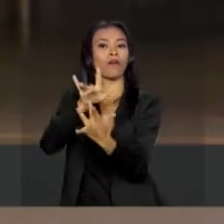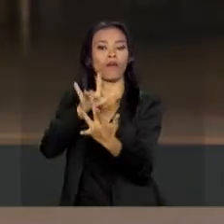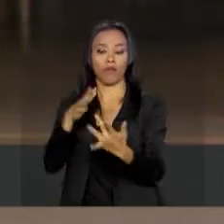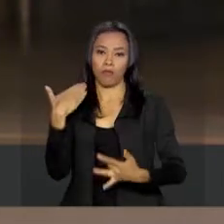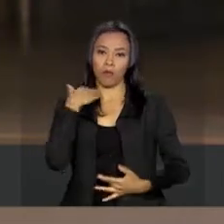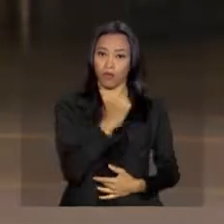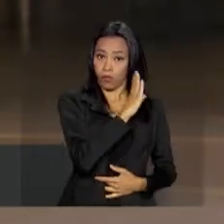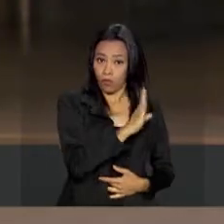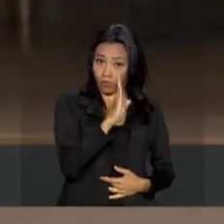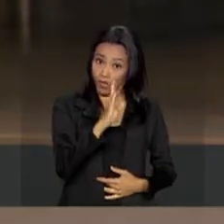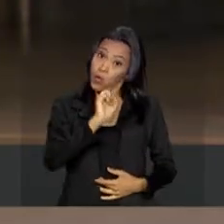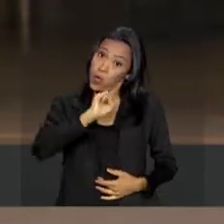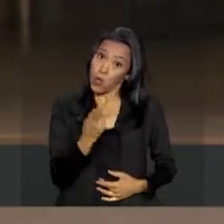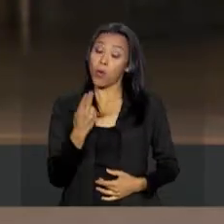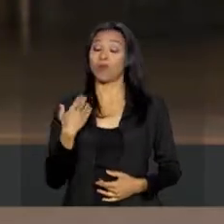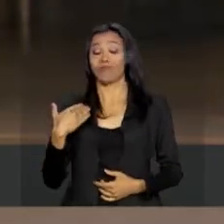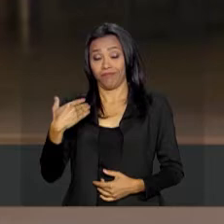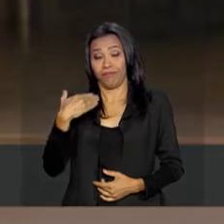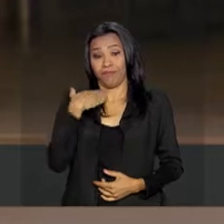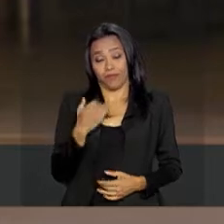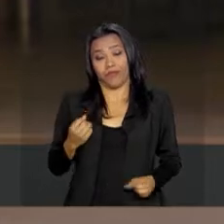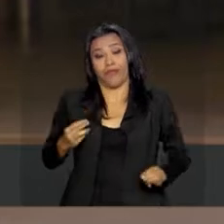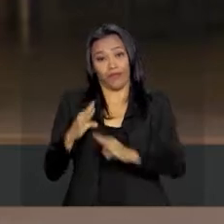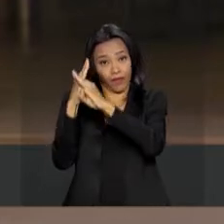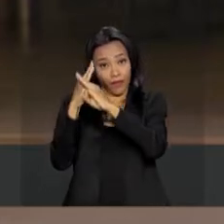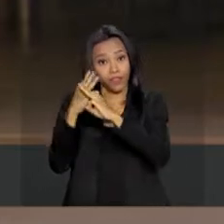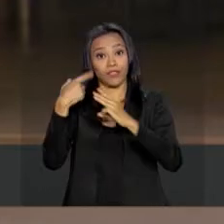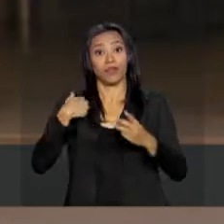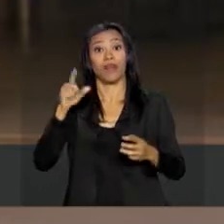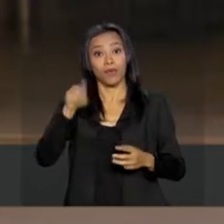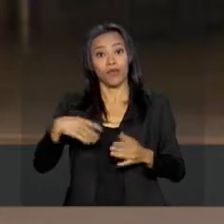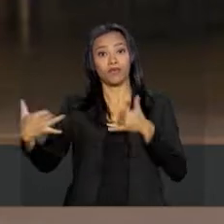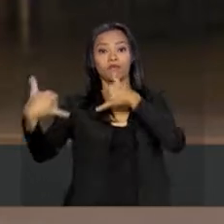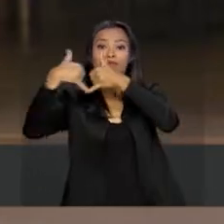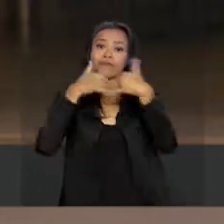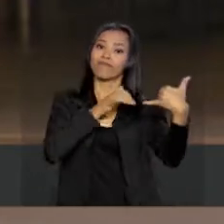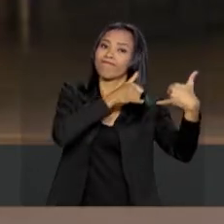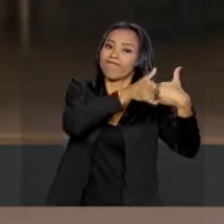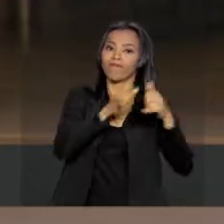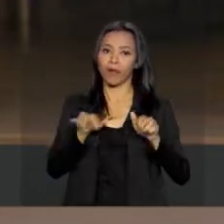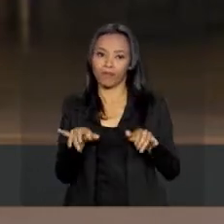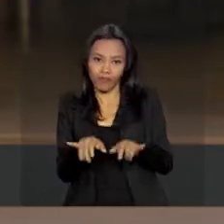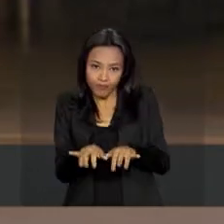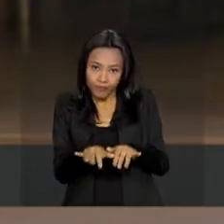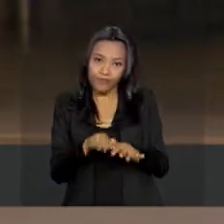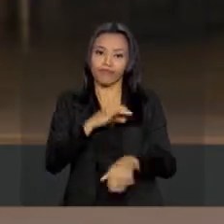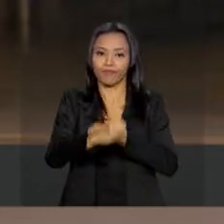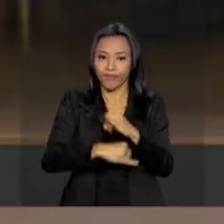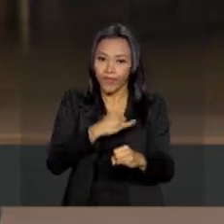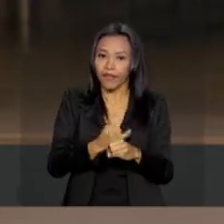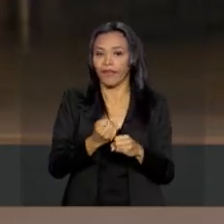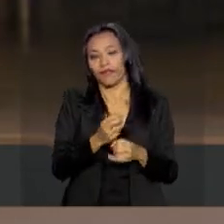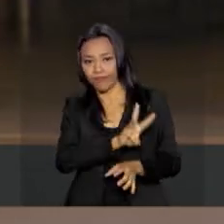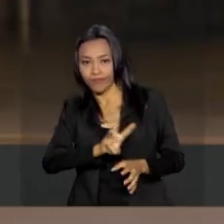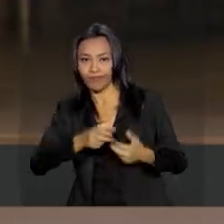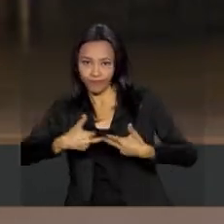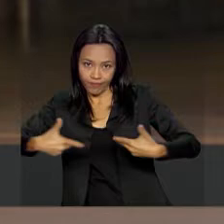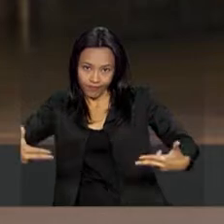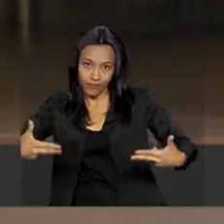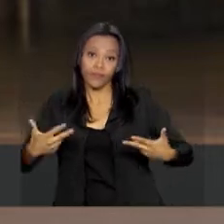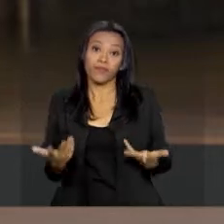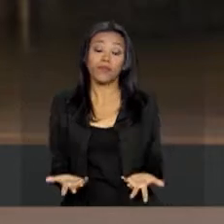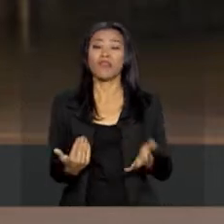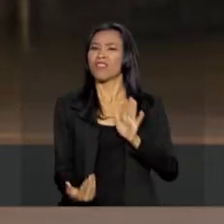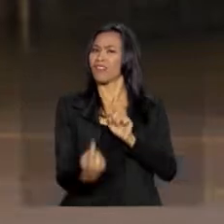brasil então com a caixa econômica federal pelos canais de atendimento das duas instituições bancárias desde o